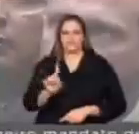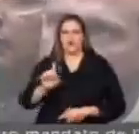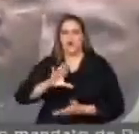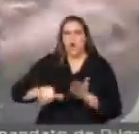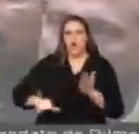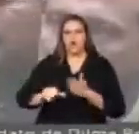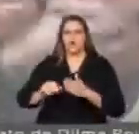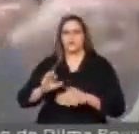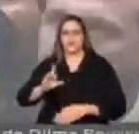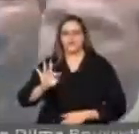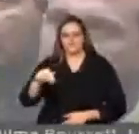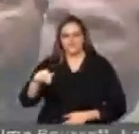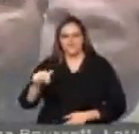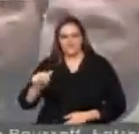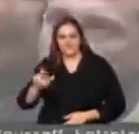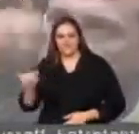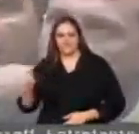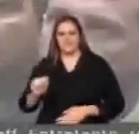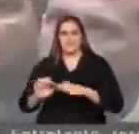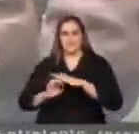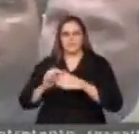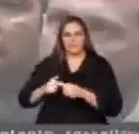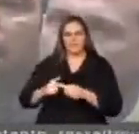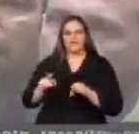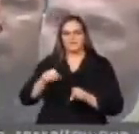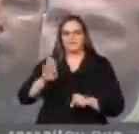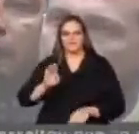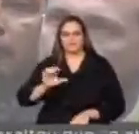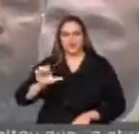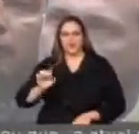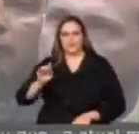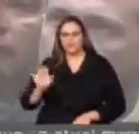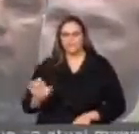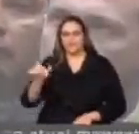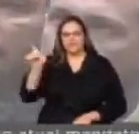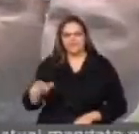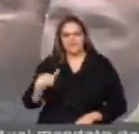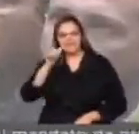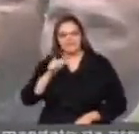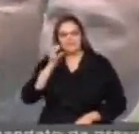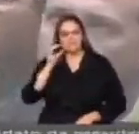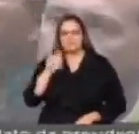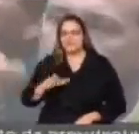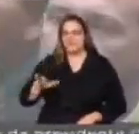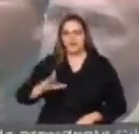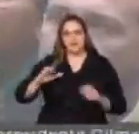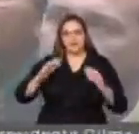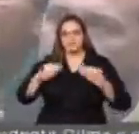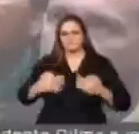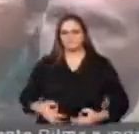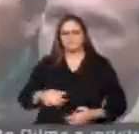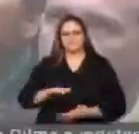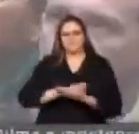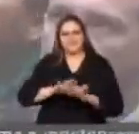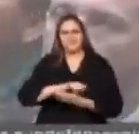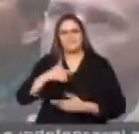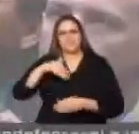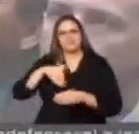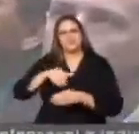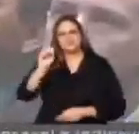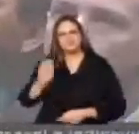na Petrobras e roubou em Belo Monte. Ela não é honrada. Eu voto sim pelos princípios